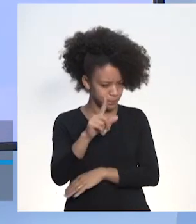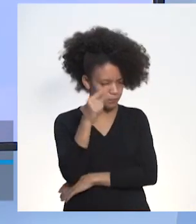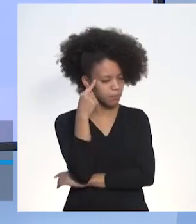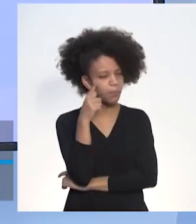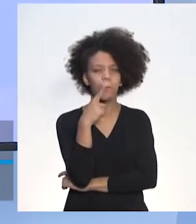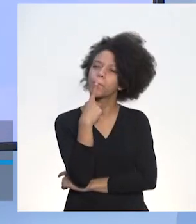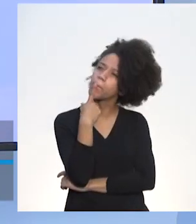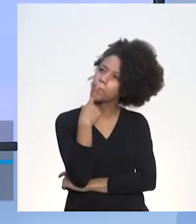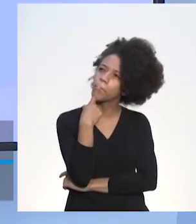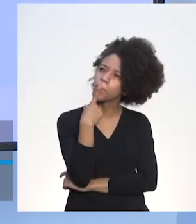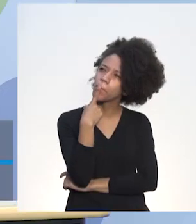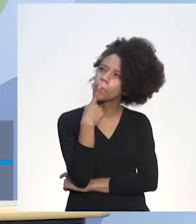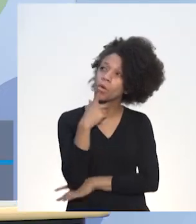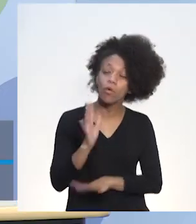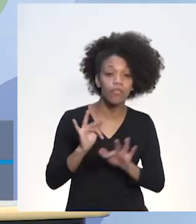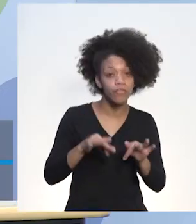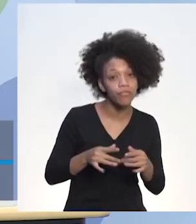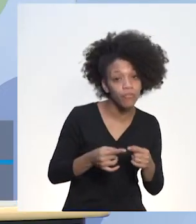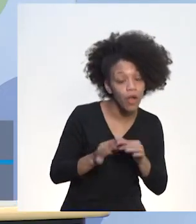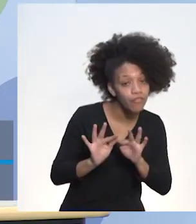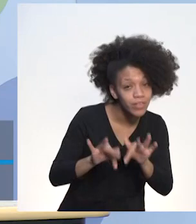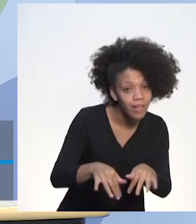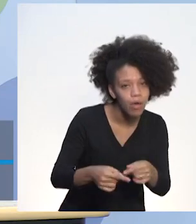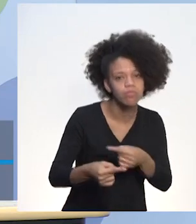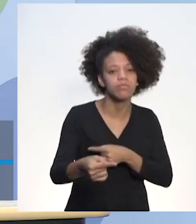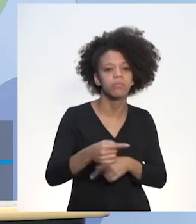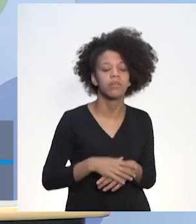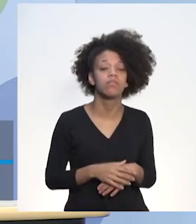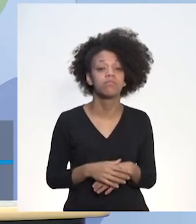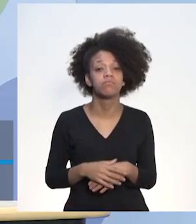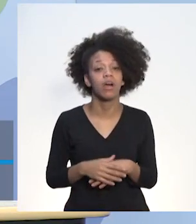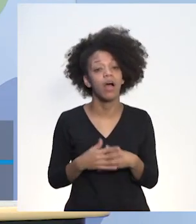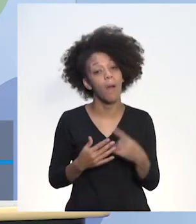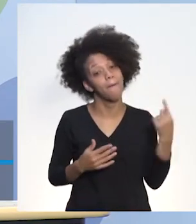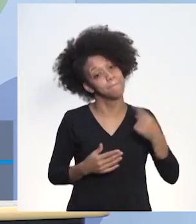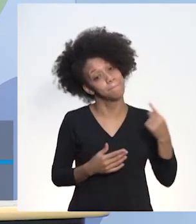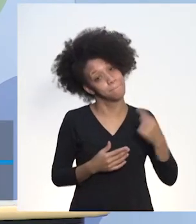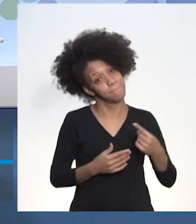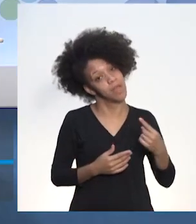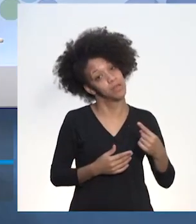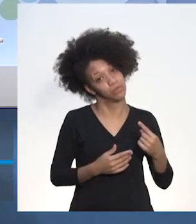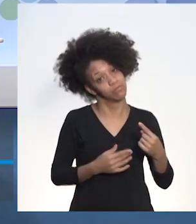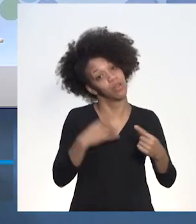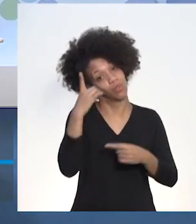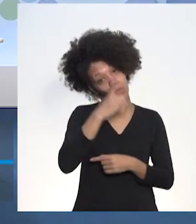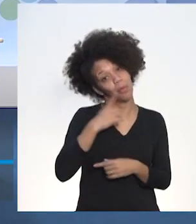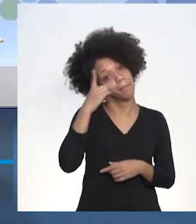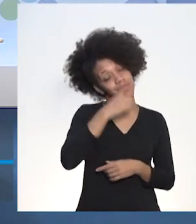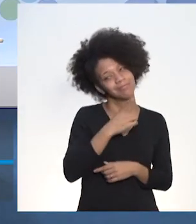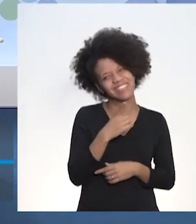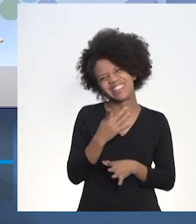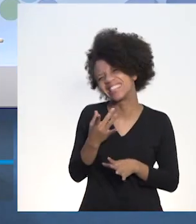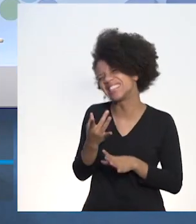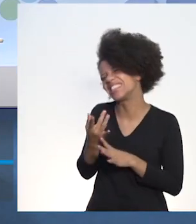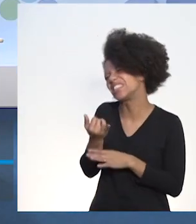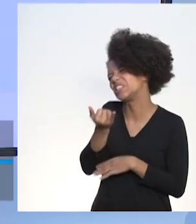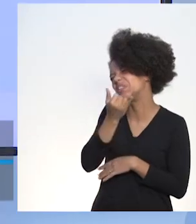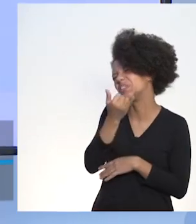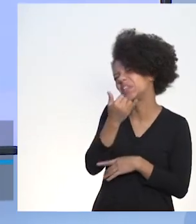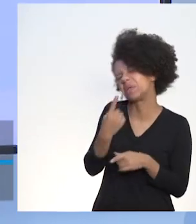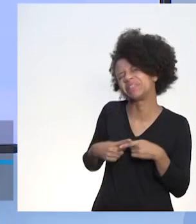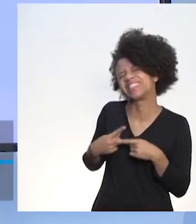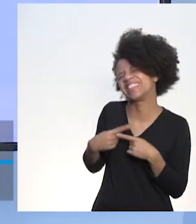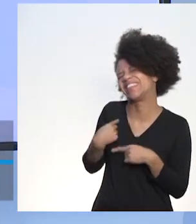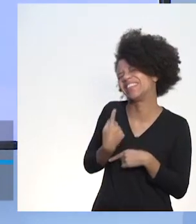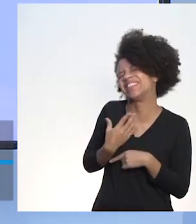final de semana, né, Osmar? É verdade. Aí o pessoal está comentando aqui que o primeiro dia da semana é domingo, tá? Sim. É que, gente, desculpa, é que para mim começa na segunda